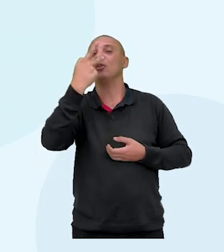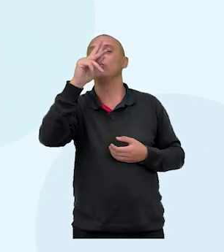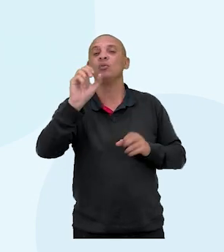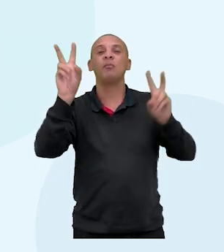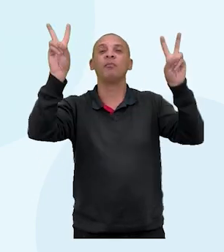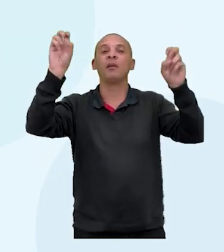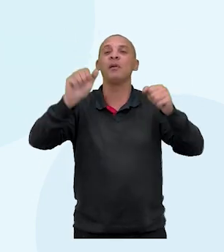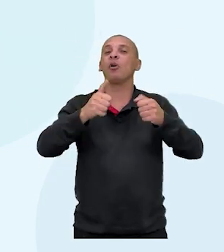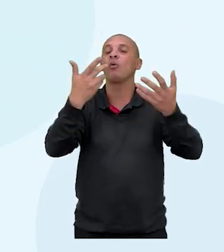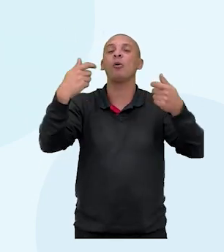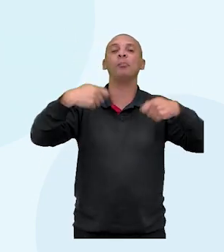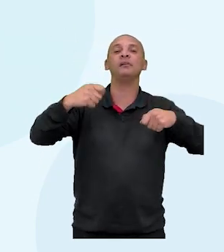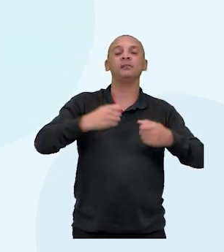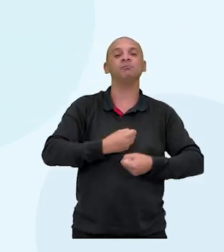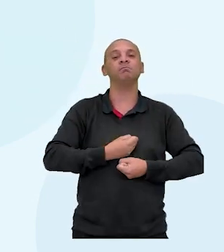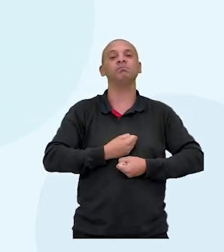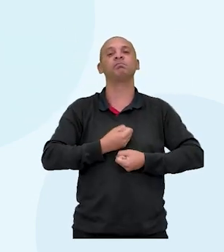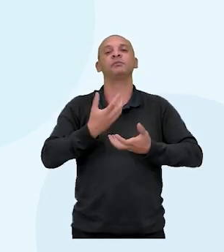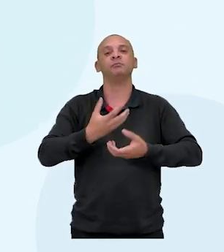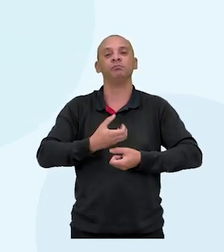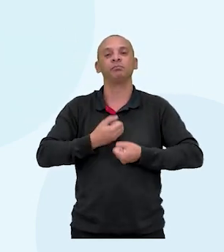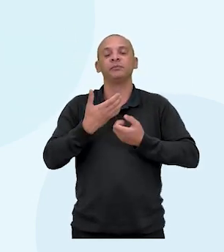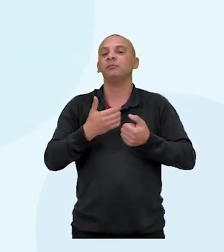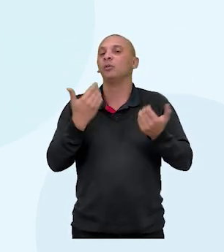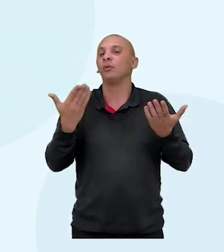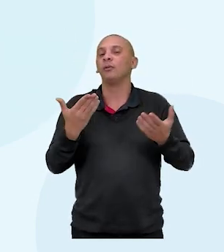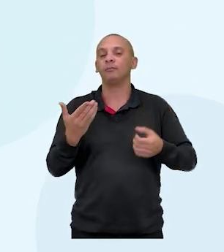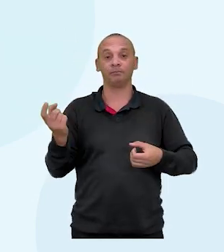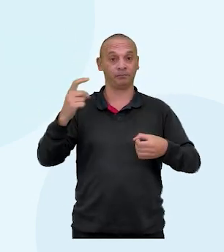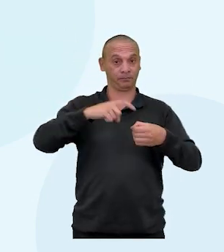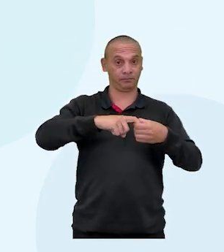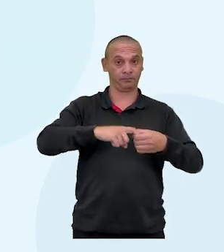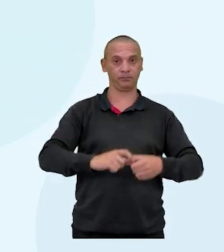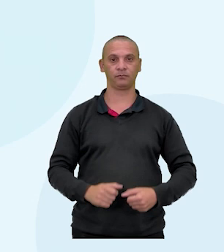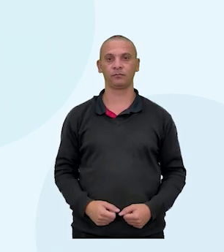quais temas deveriam ser abordados nos poemas? 30 segundos, a gente já volta.